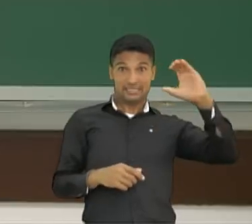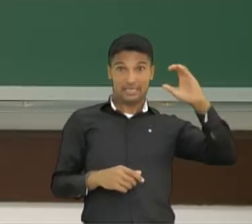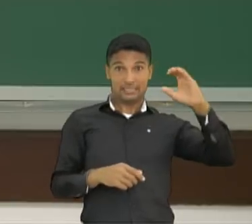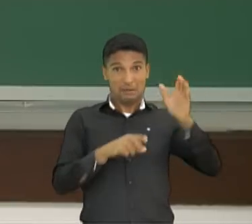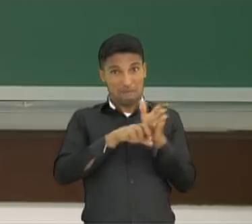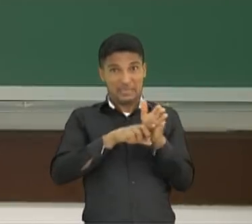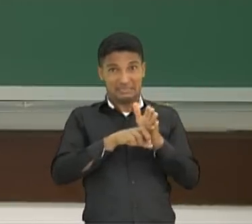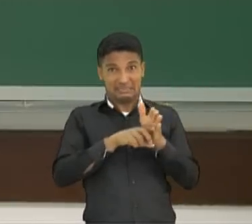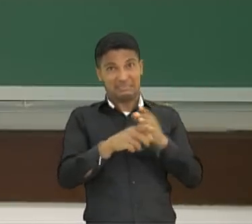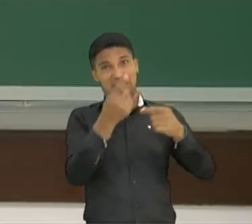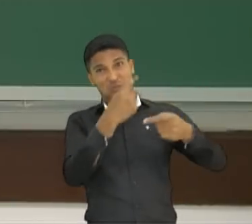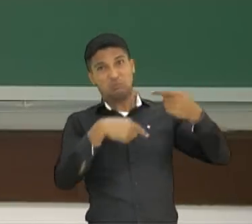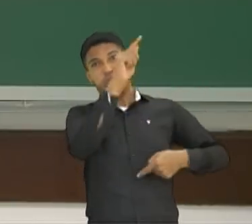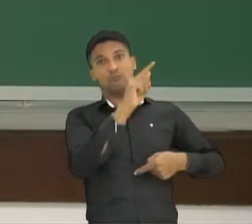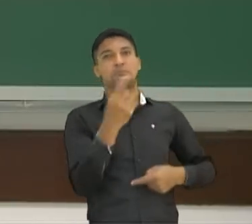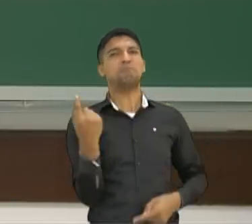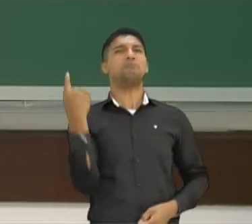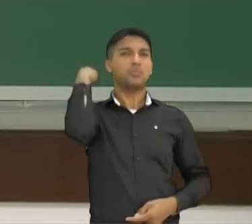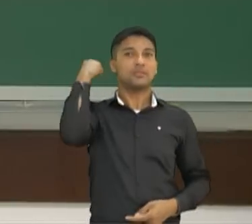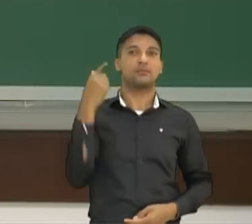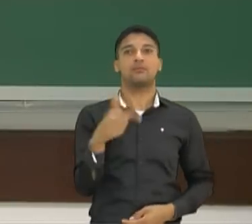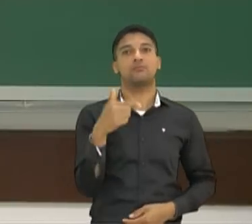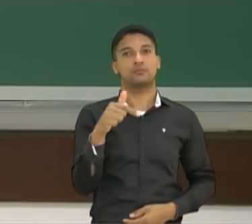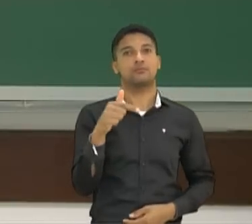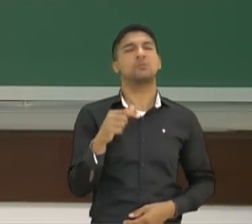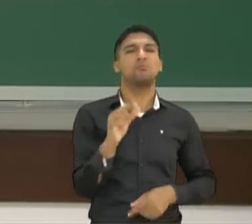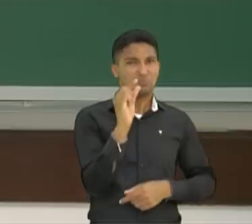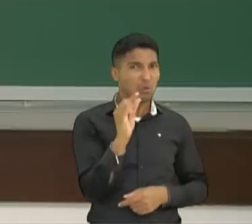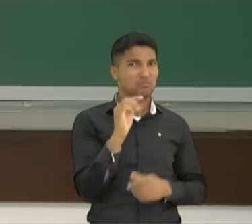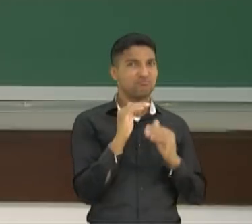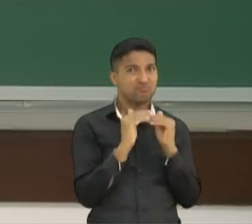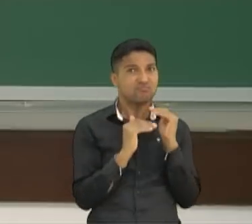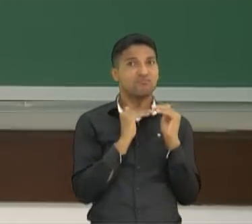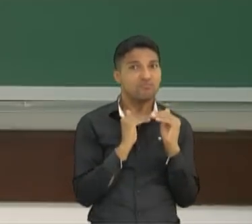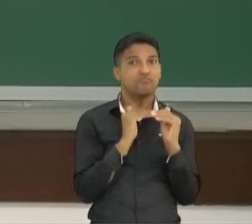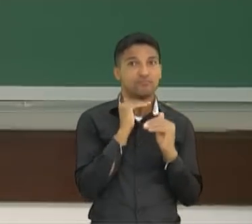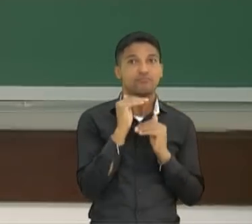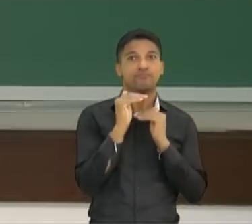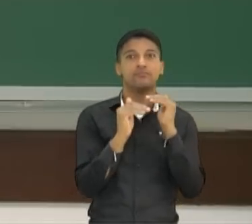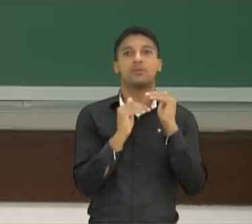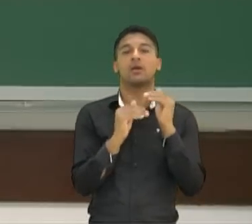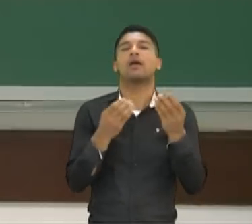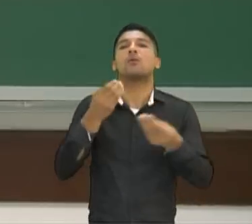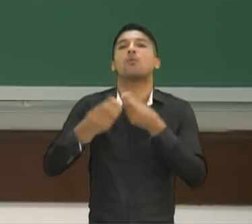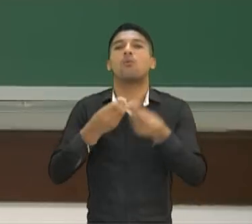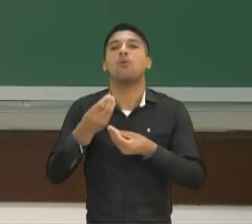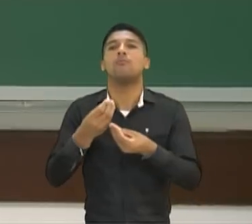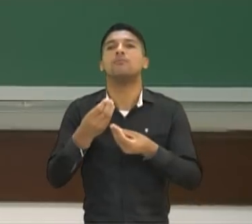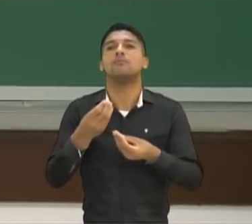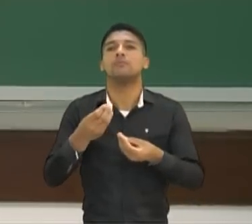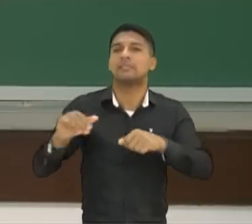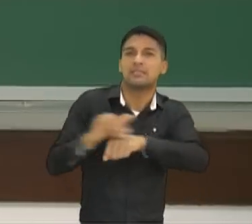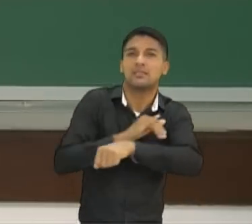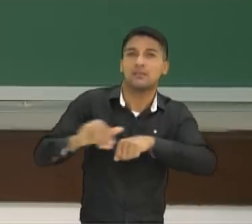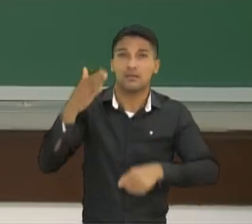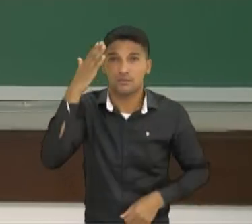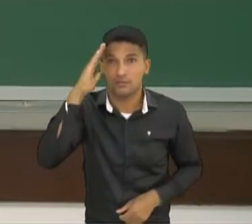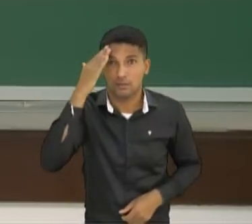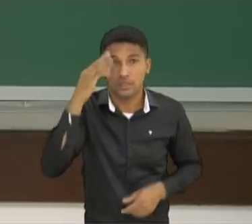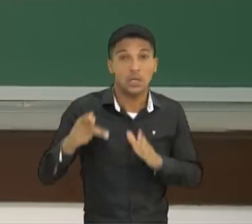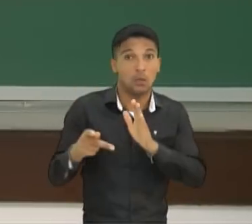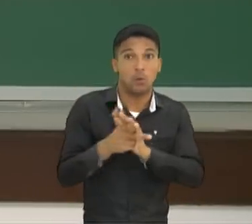curiosidade nos levava a tentar entender os fenômenos da natureza, por exemplo. Tá? Então,